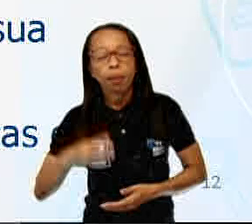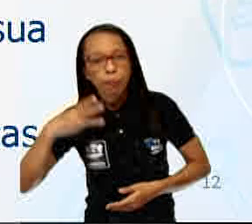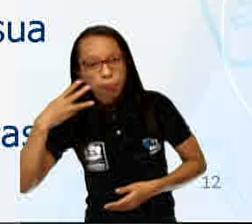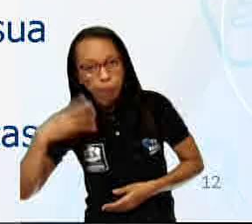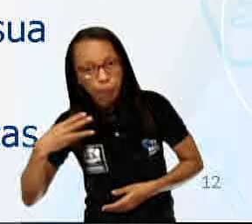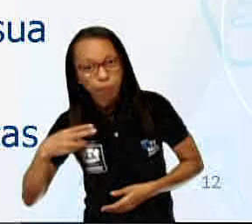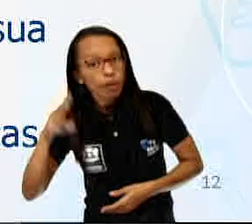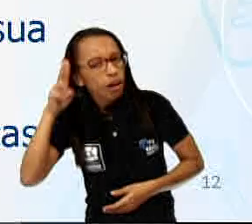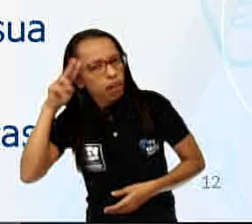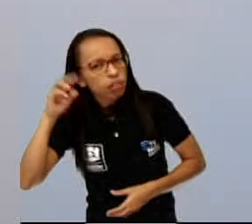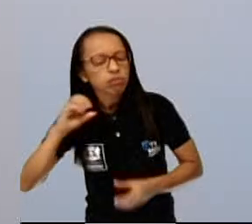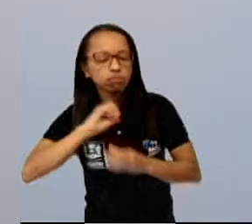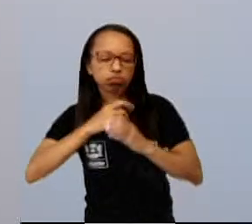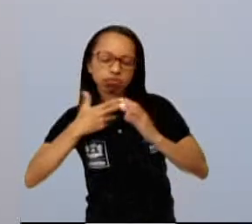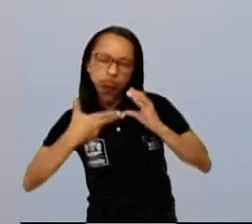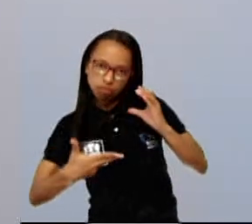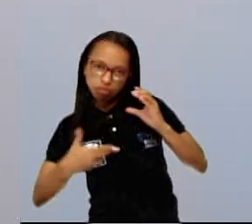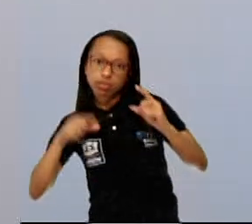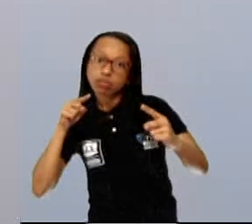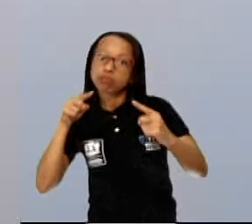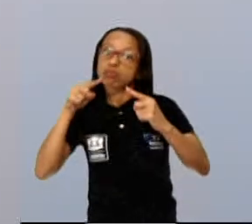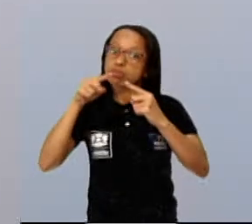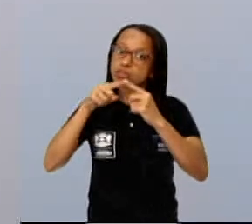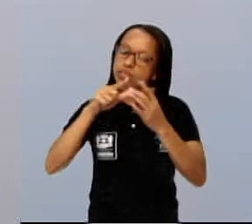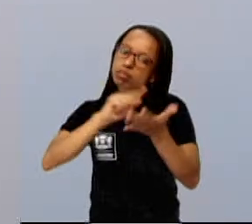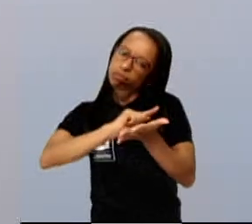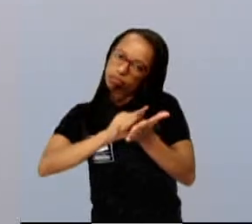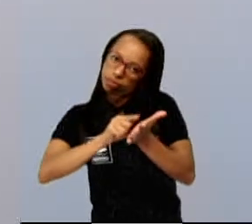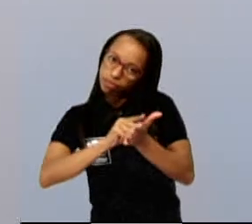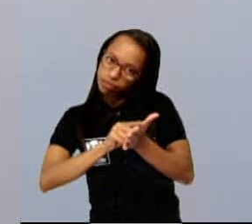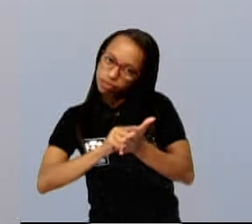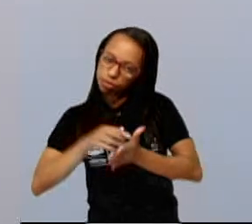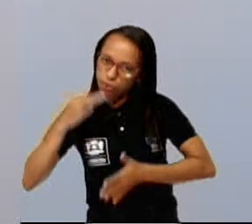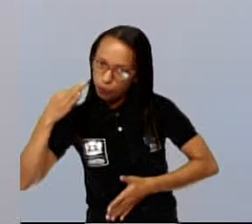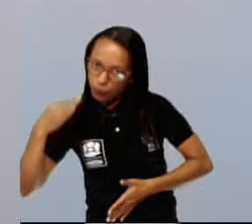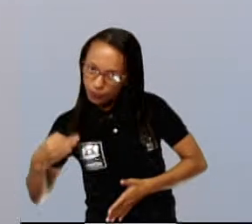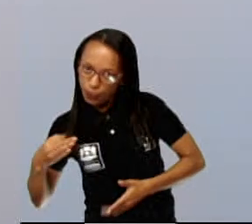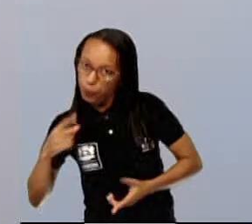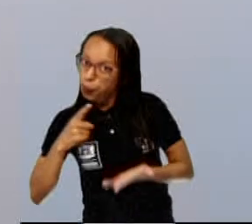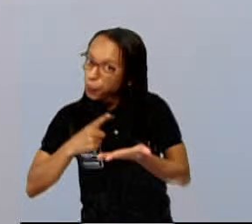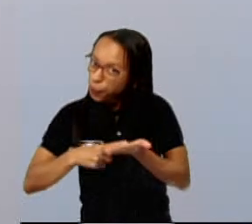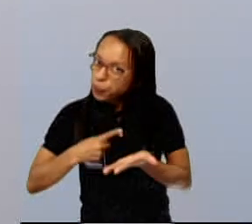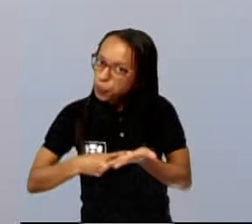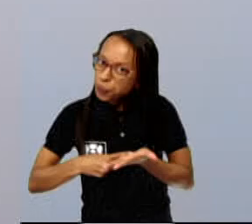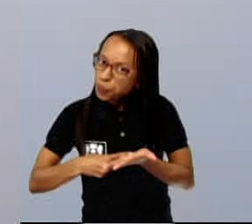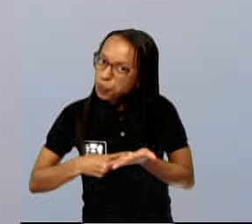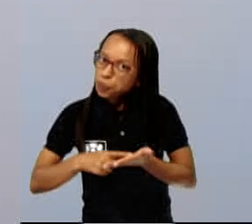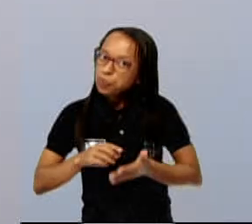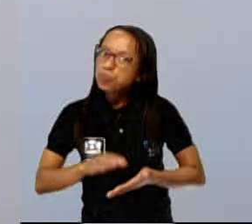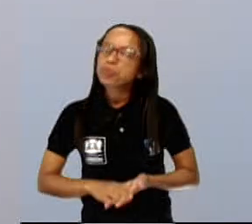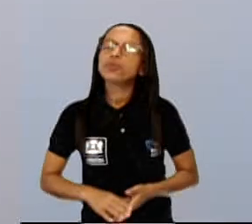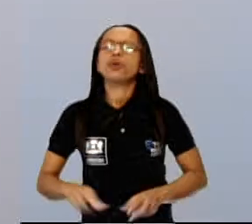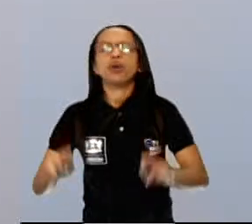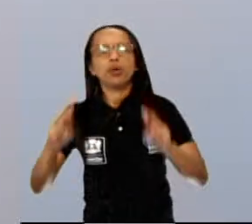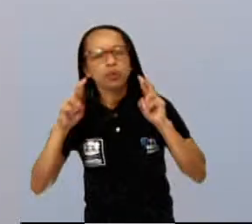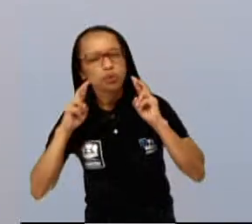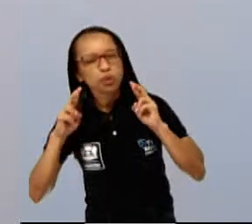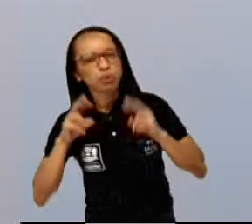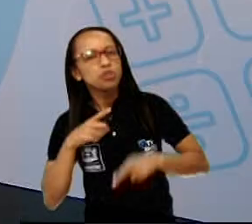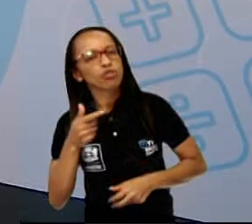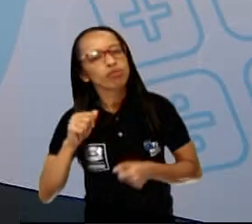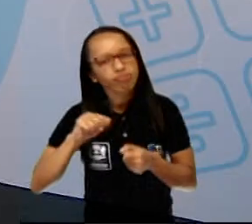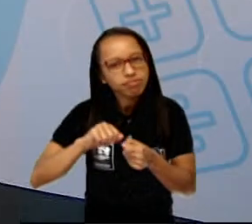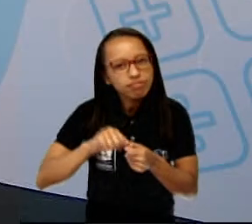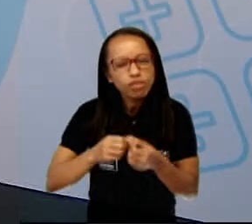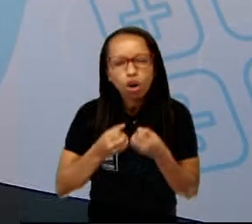características e finalidades do gênero. Combinado? Espero que vocês façam um excelente conto.